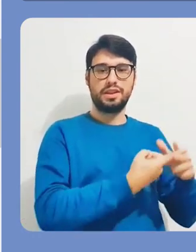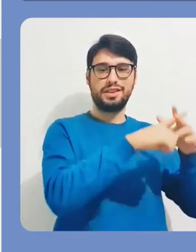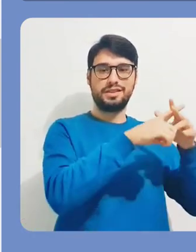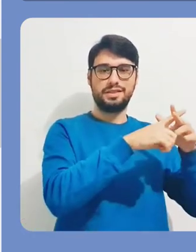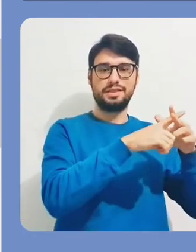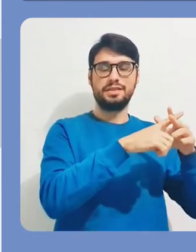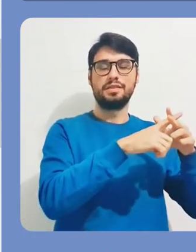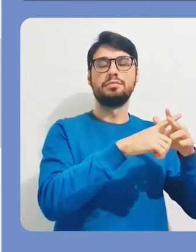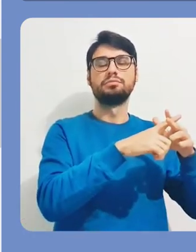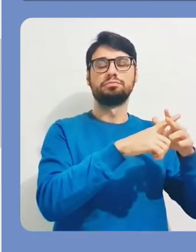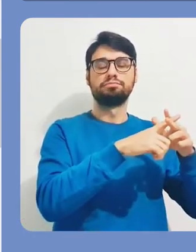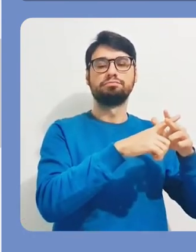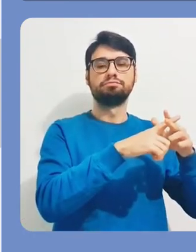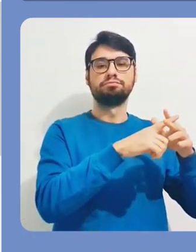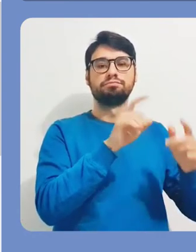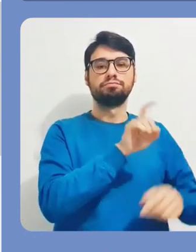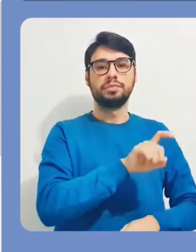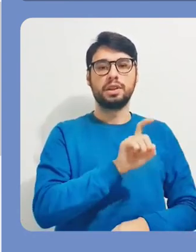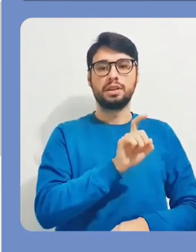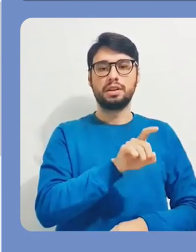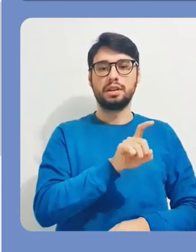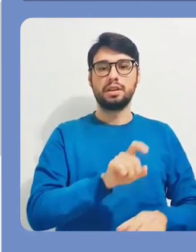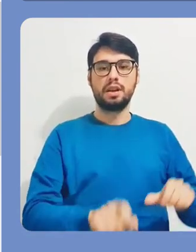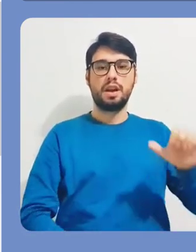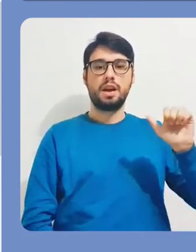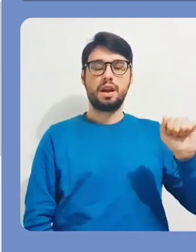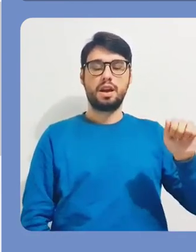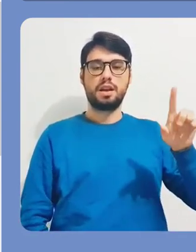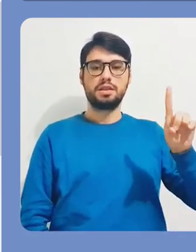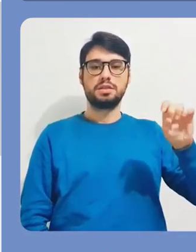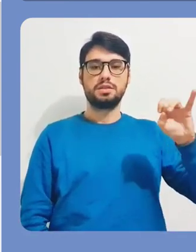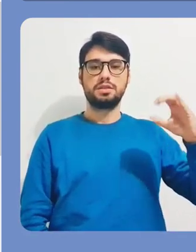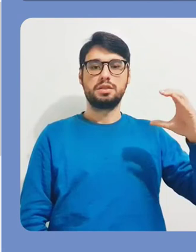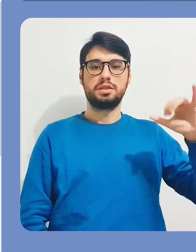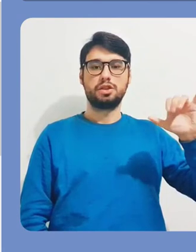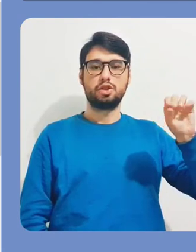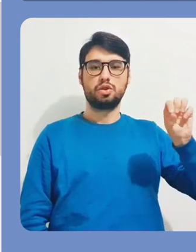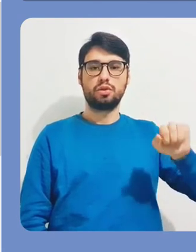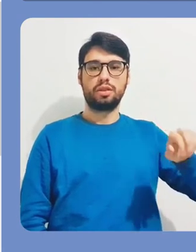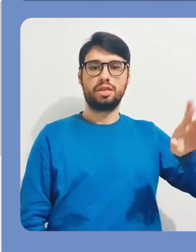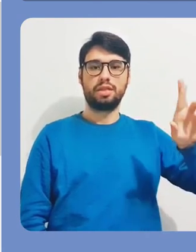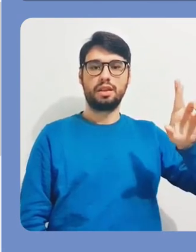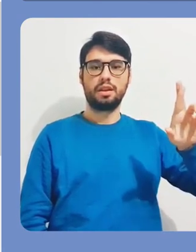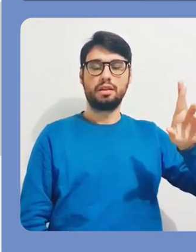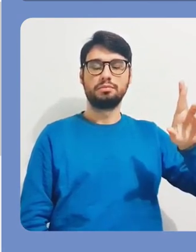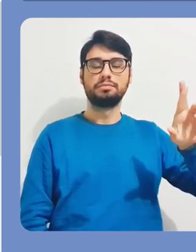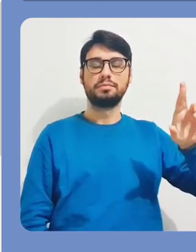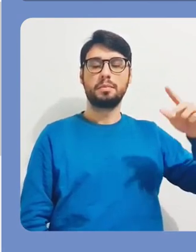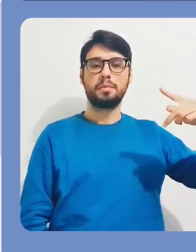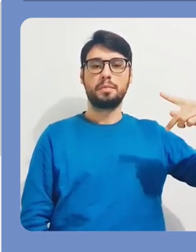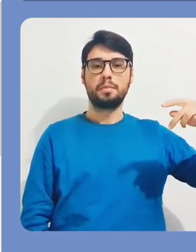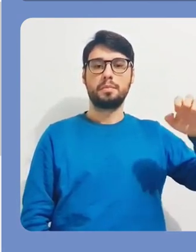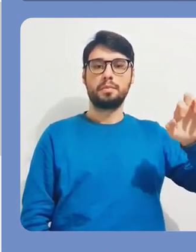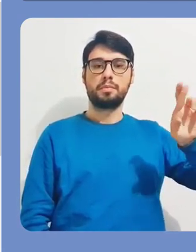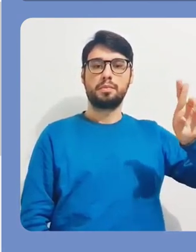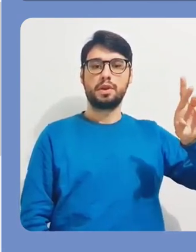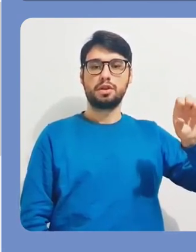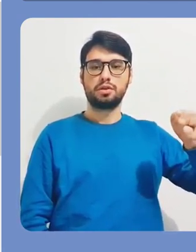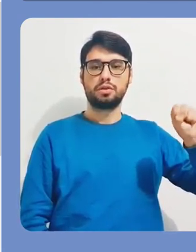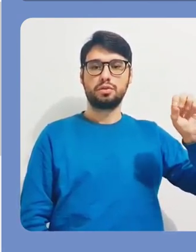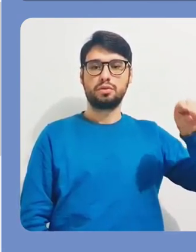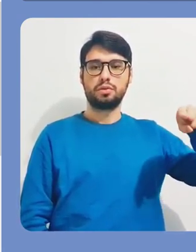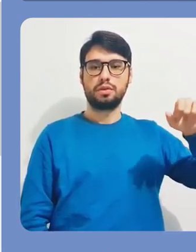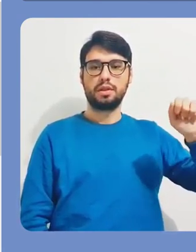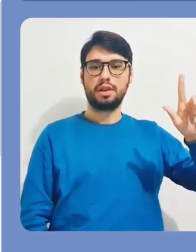né? Eu retorno aqui para o menu de edição, para a página de edição, e vou adicionando quantos menus personalizados